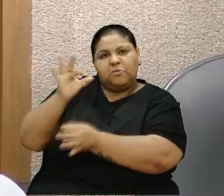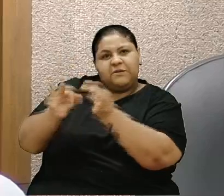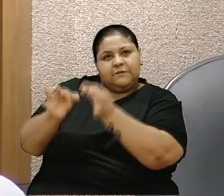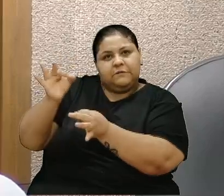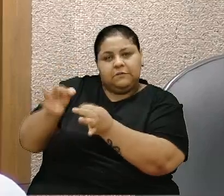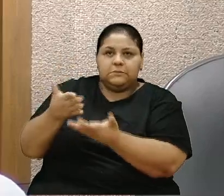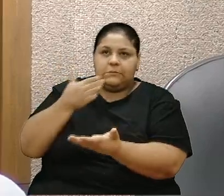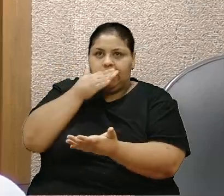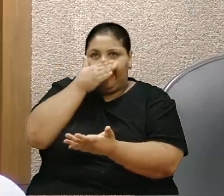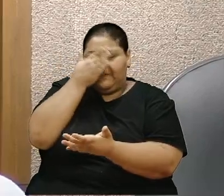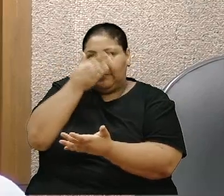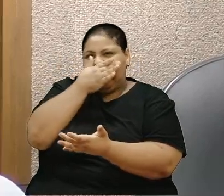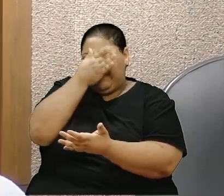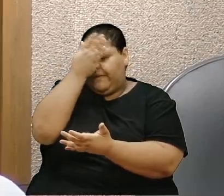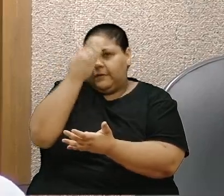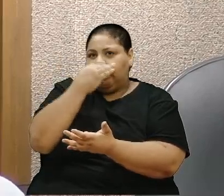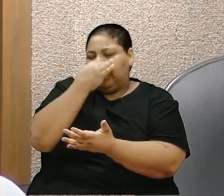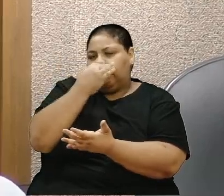judicializados. Né?